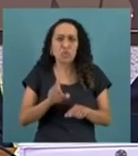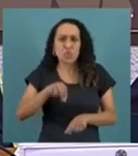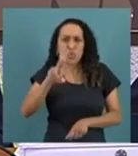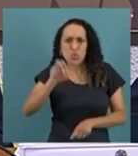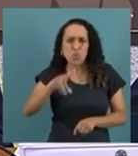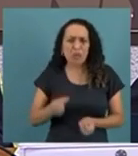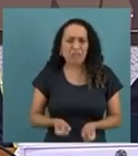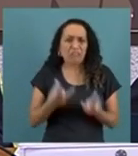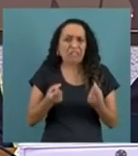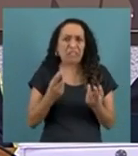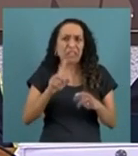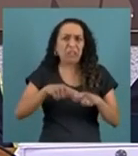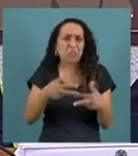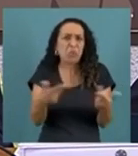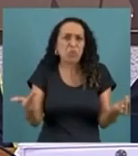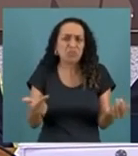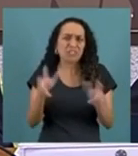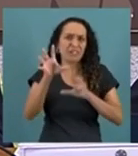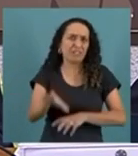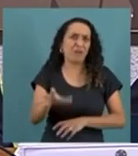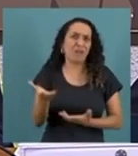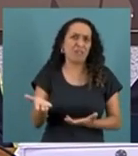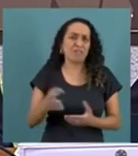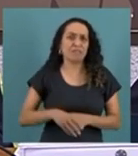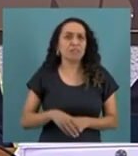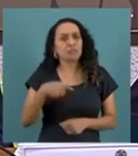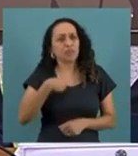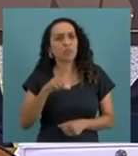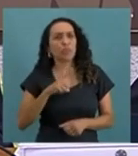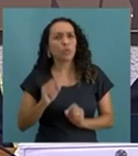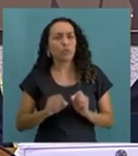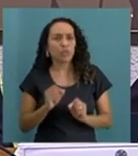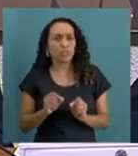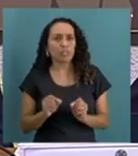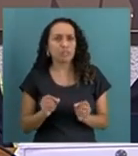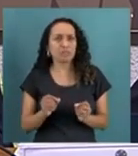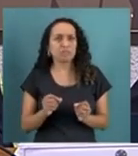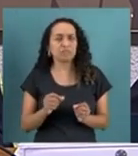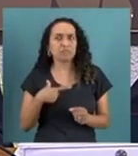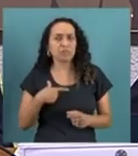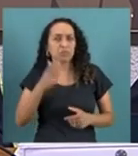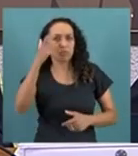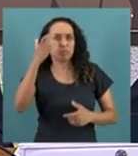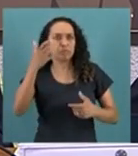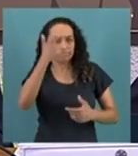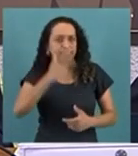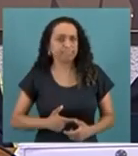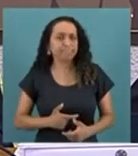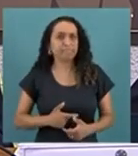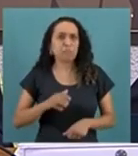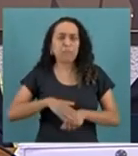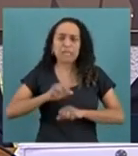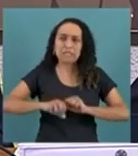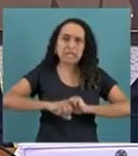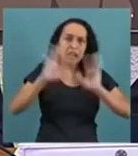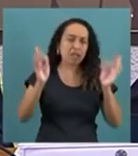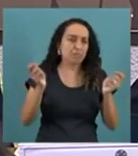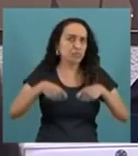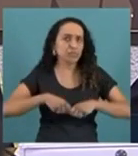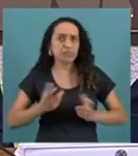negócio dessa forma. Eu tenho sido o mais transparente